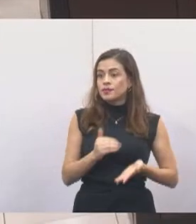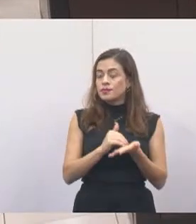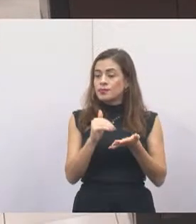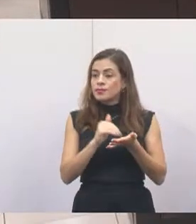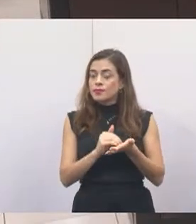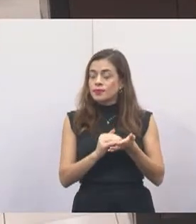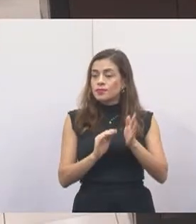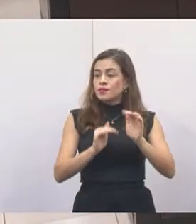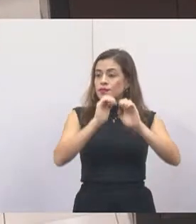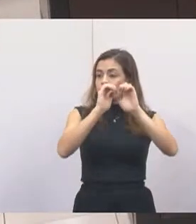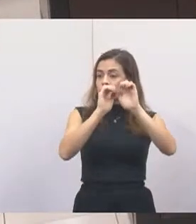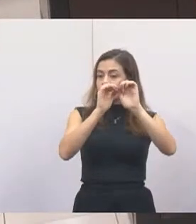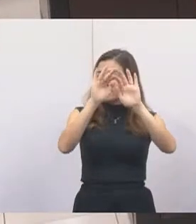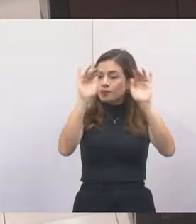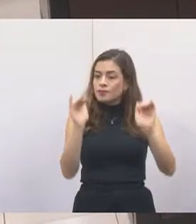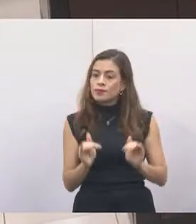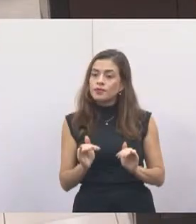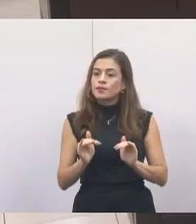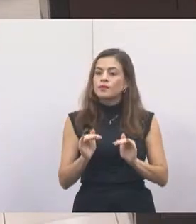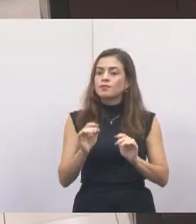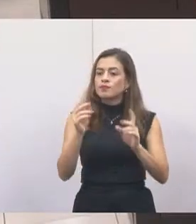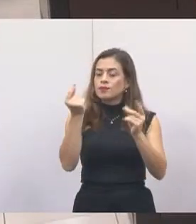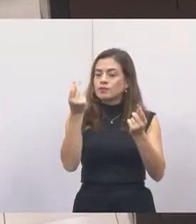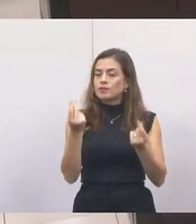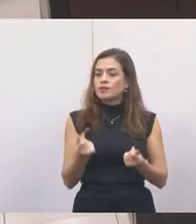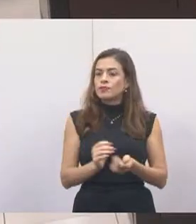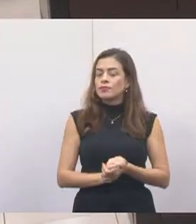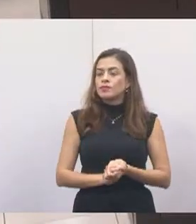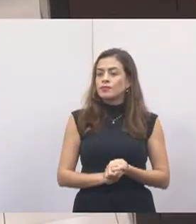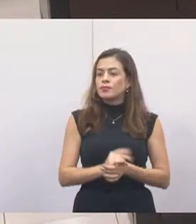Desenvolvimento Econômico para a votação do projeto do SIM.